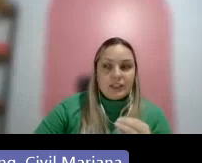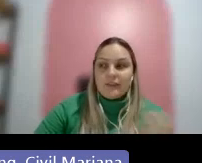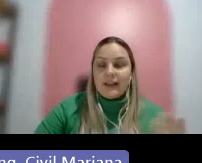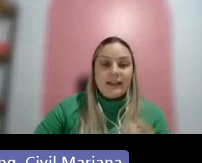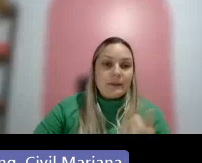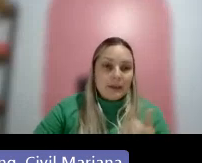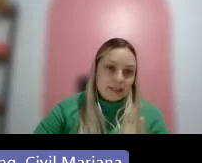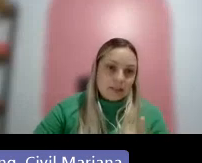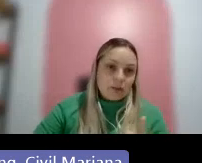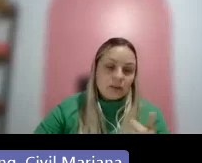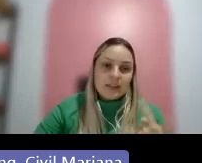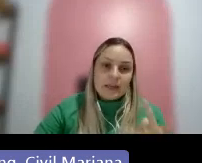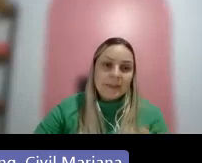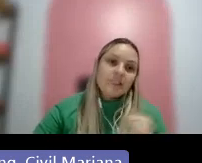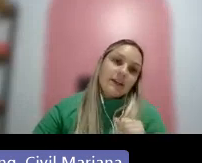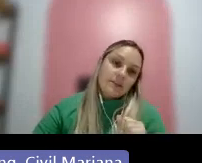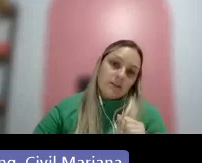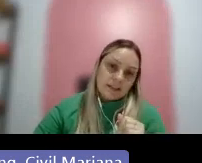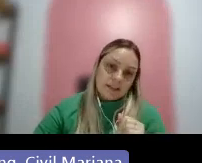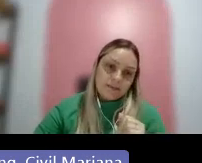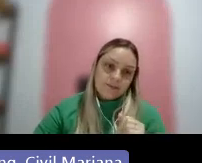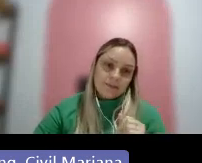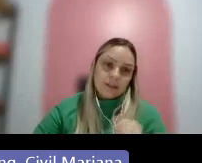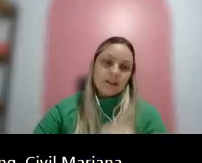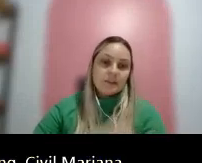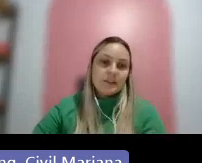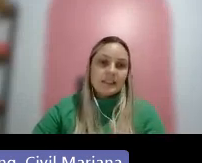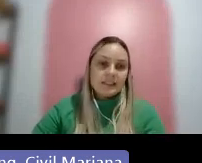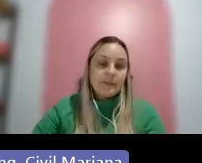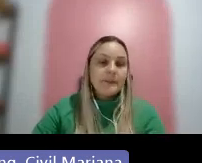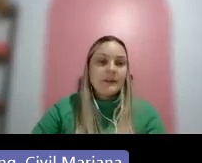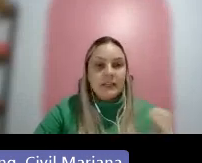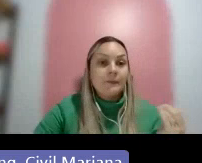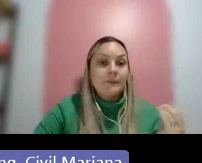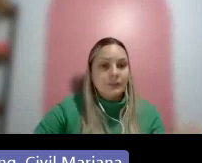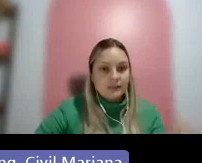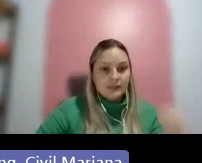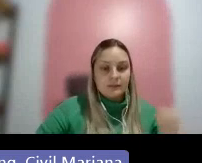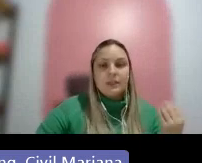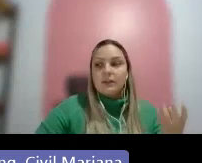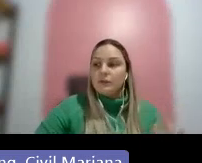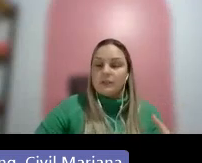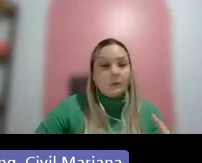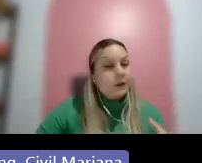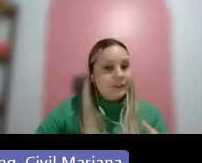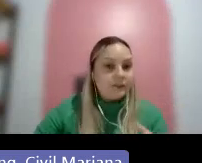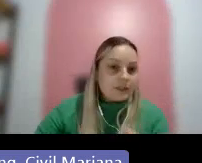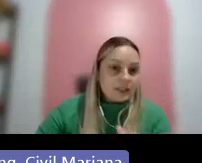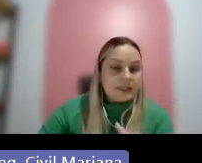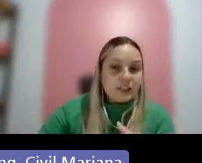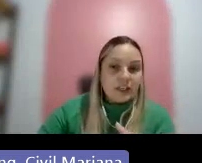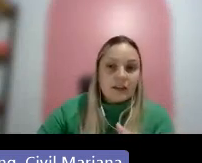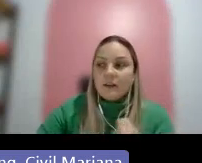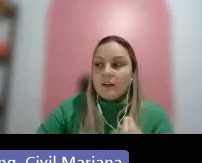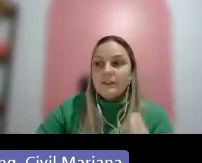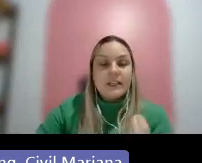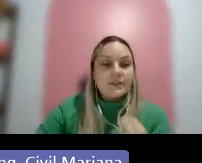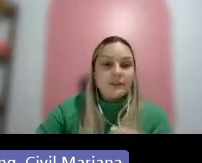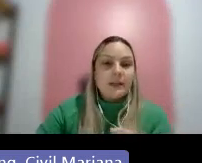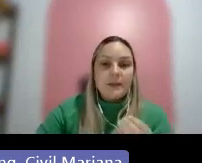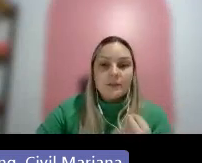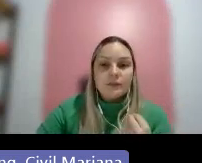a preventiva, ela é a mais em conta e a mais fácil de fazer. Então, se vocês sempre manterem a manutenção dos imóveis de vocês em